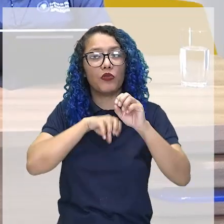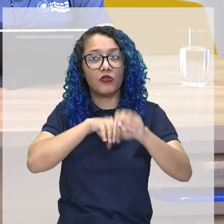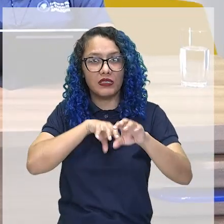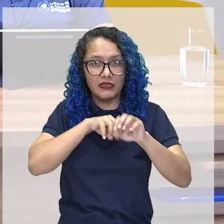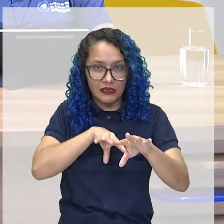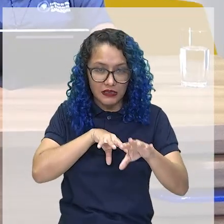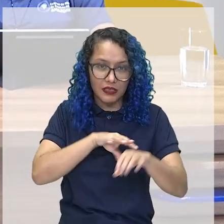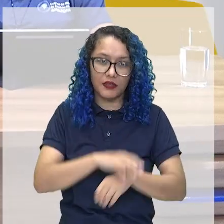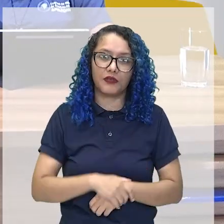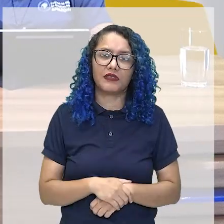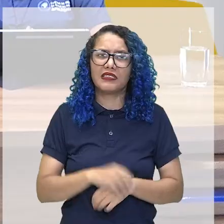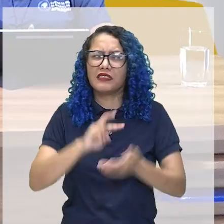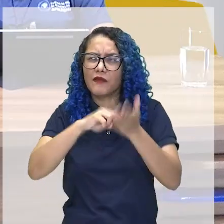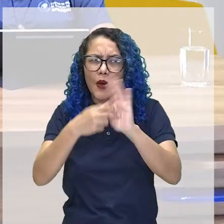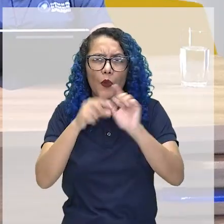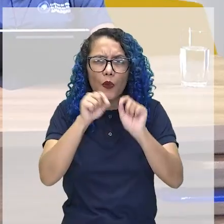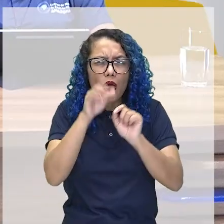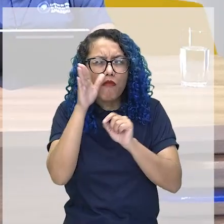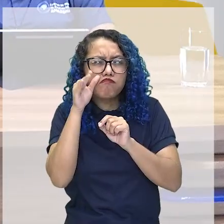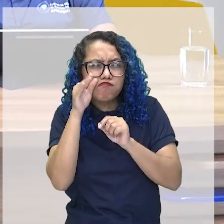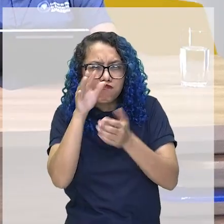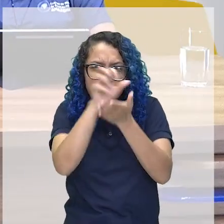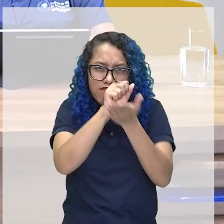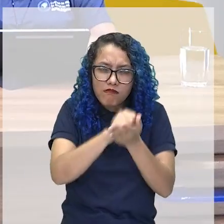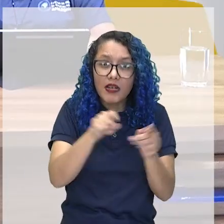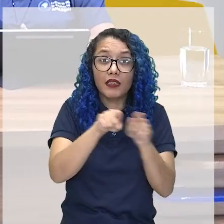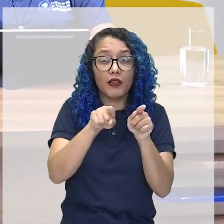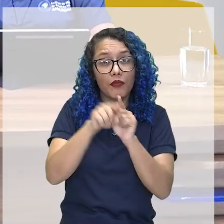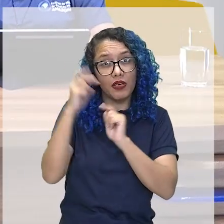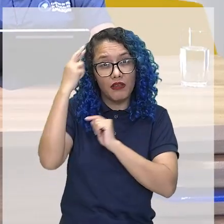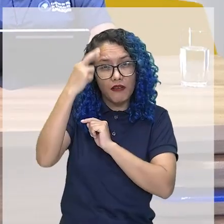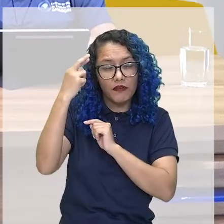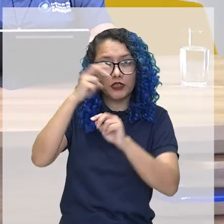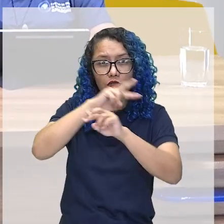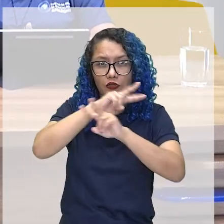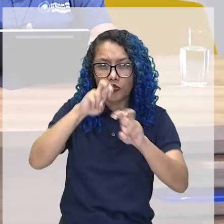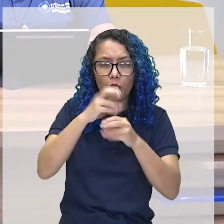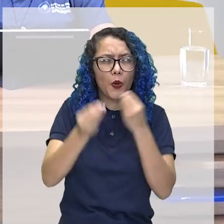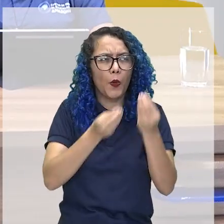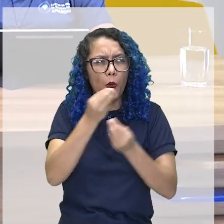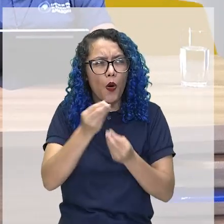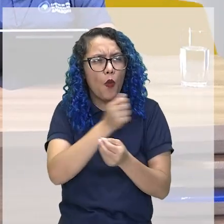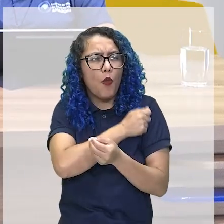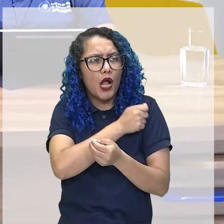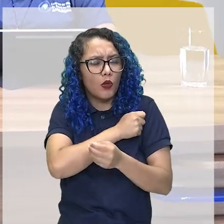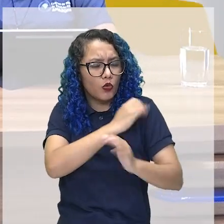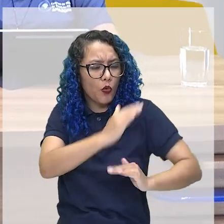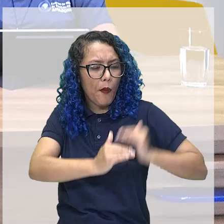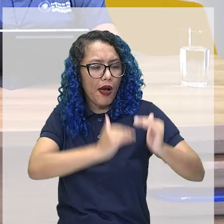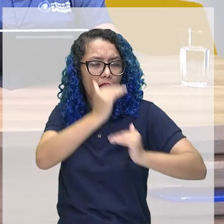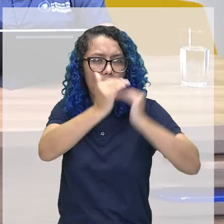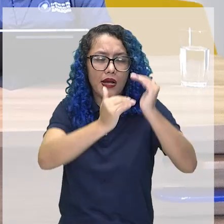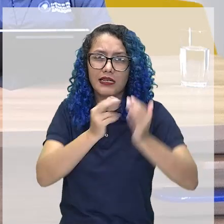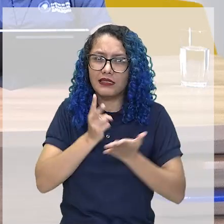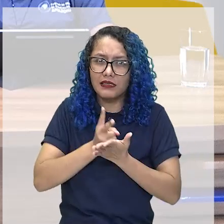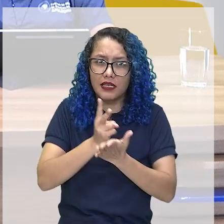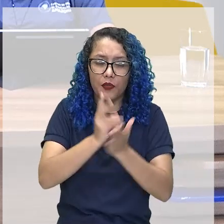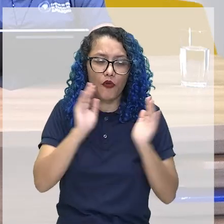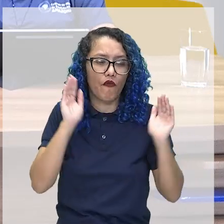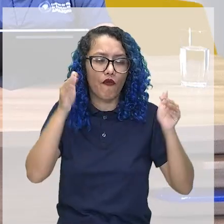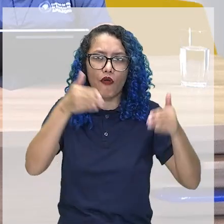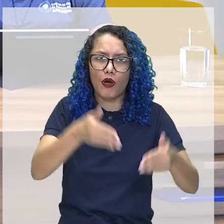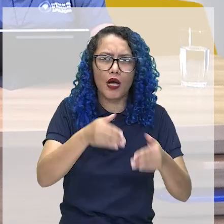tecnológica, avaliar significa observar, registrar e refletir sobre o desenvolvimento dos estudantes, sempre com